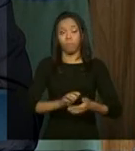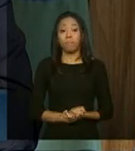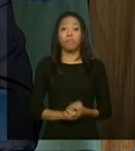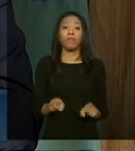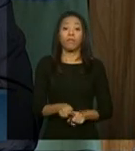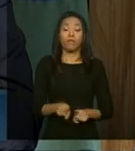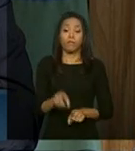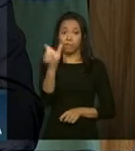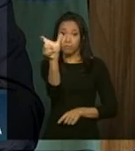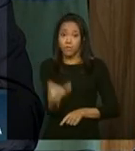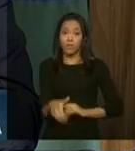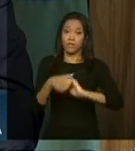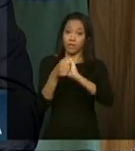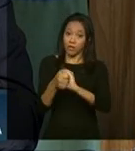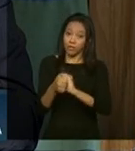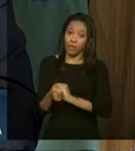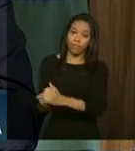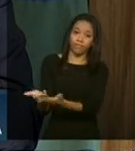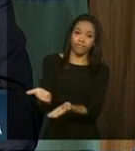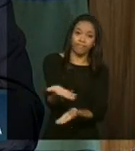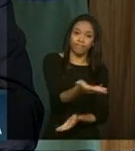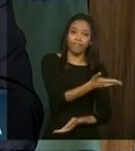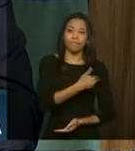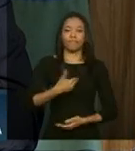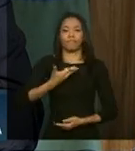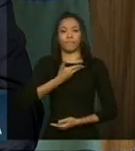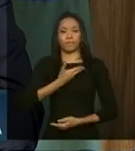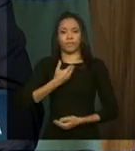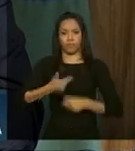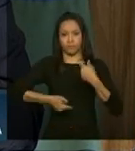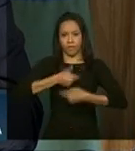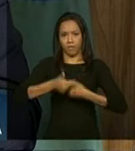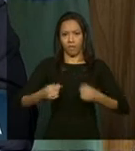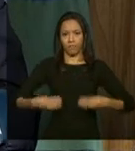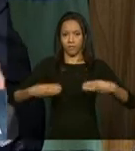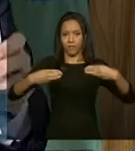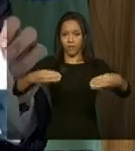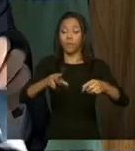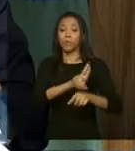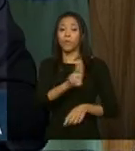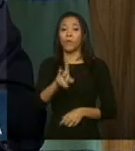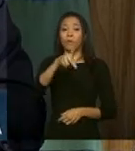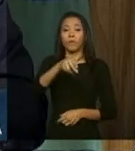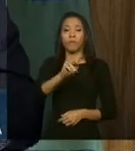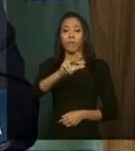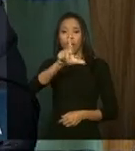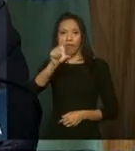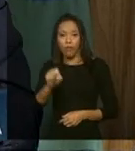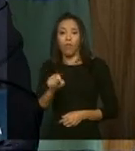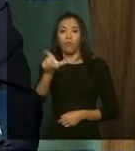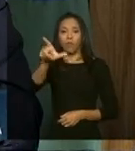outros companheiros de ministério que têm um papel decisivo nesse esforço aqui, Paulo Passos, ministro do Transporte,